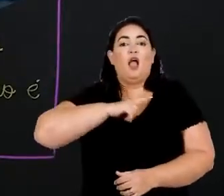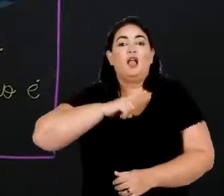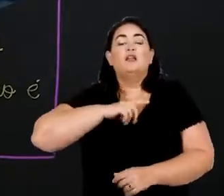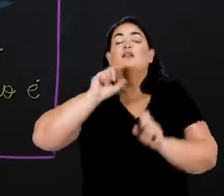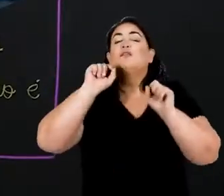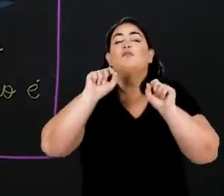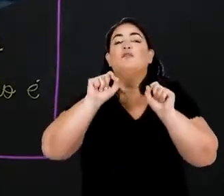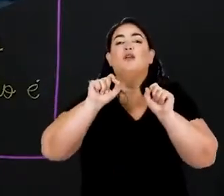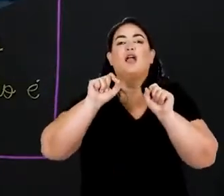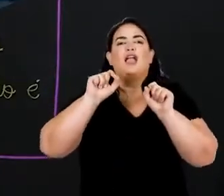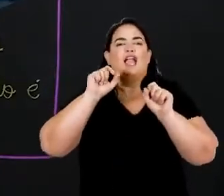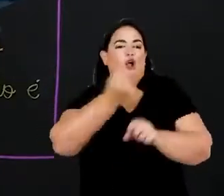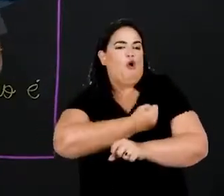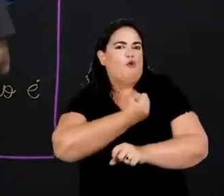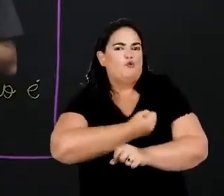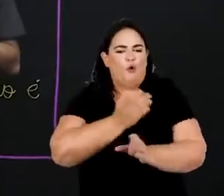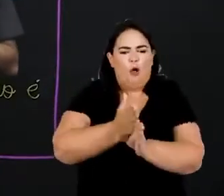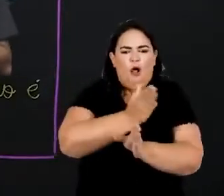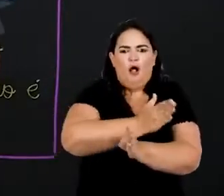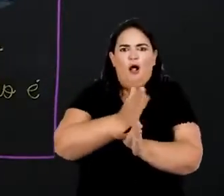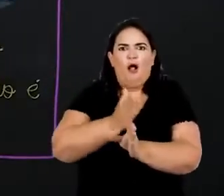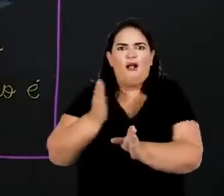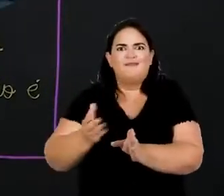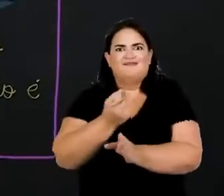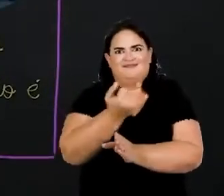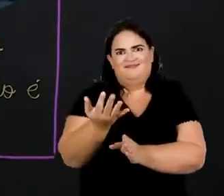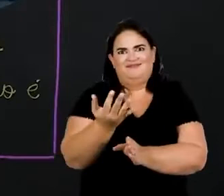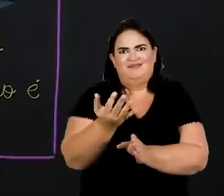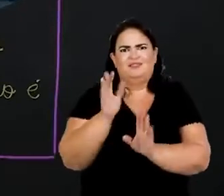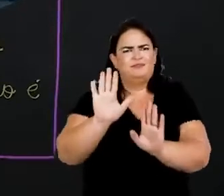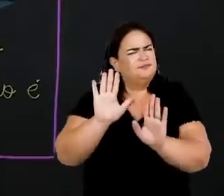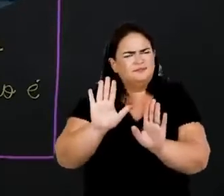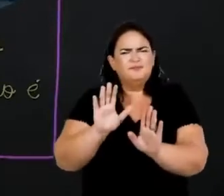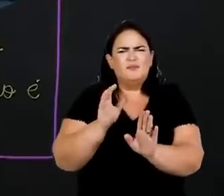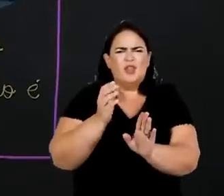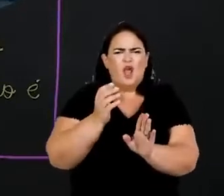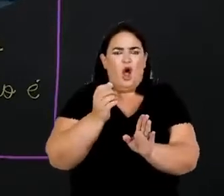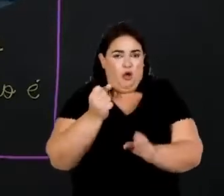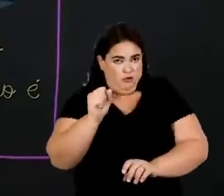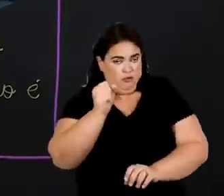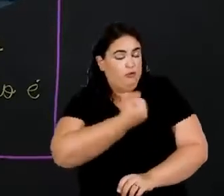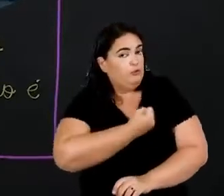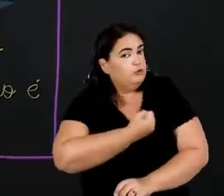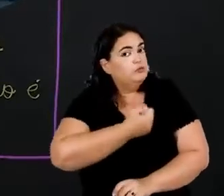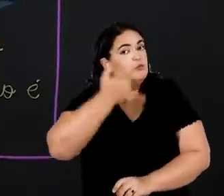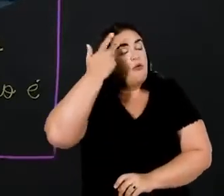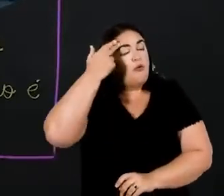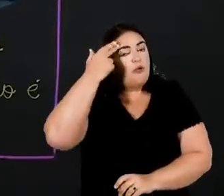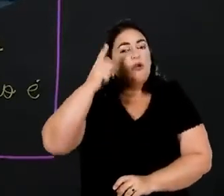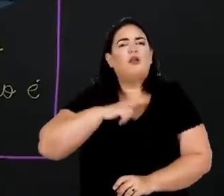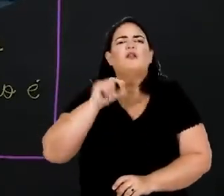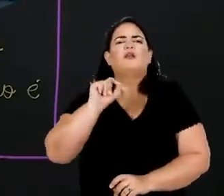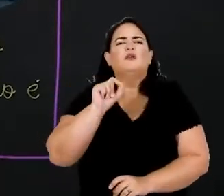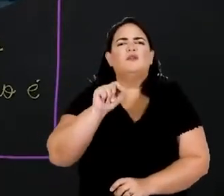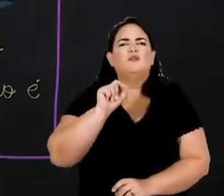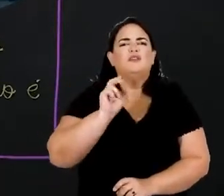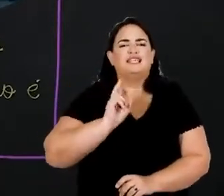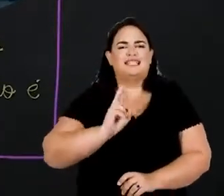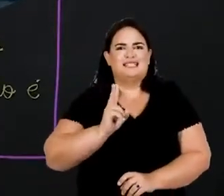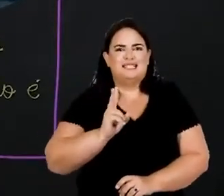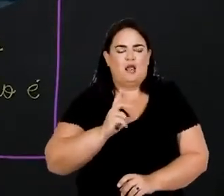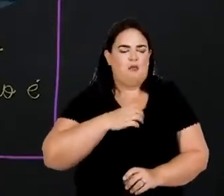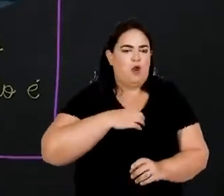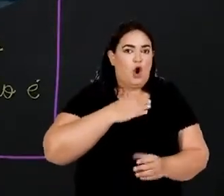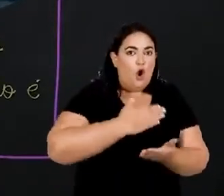ele trata dos números inteiros pessoal os números naturais eles são números hoje eles